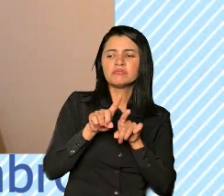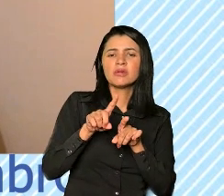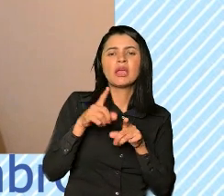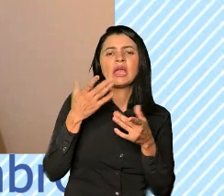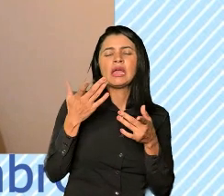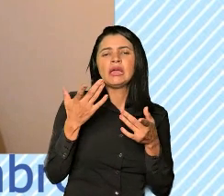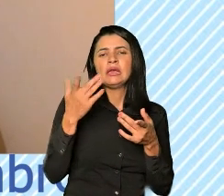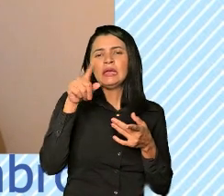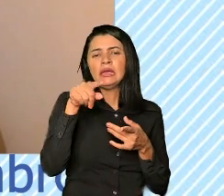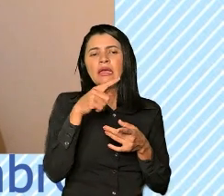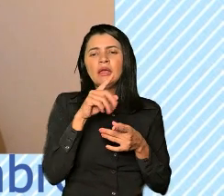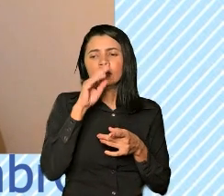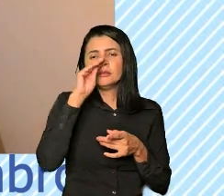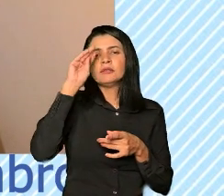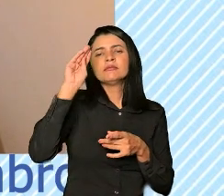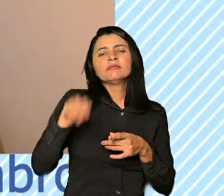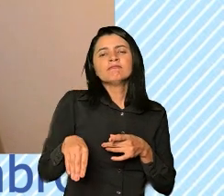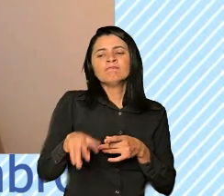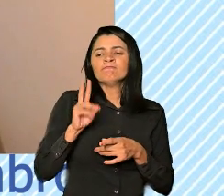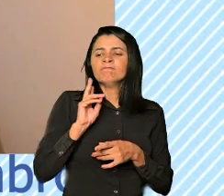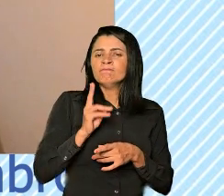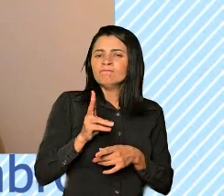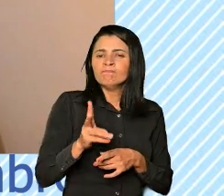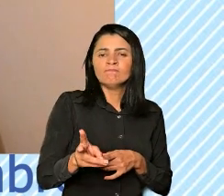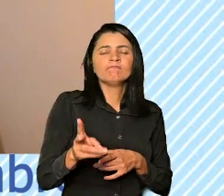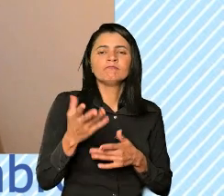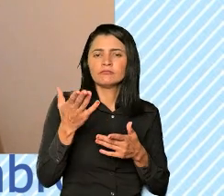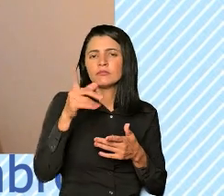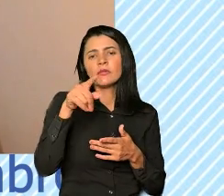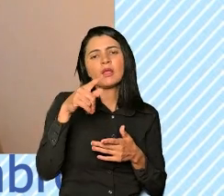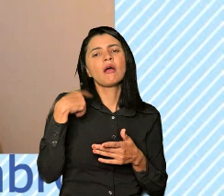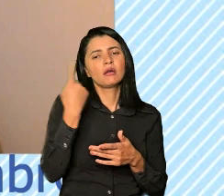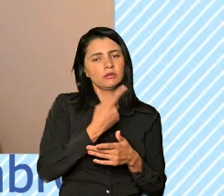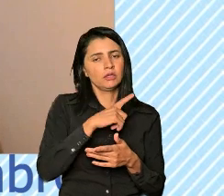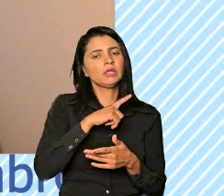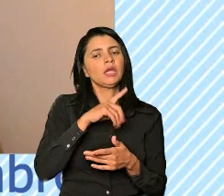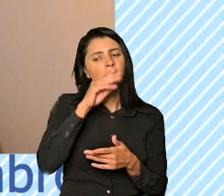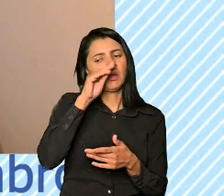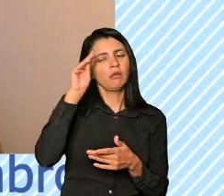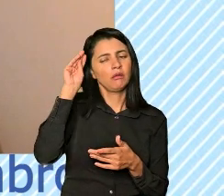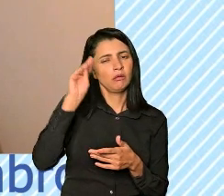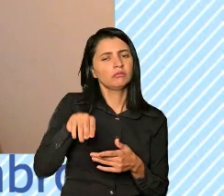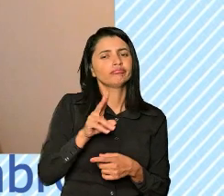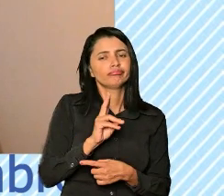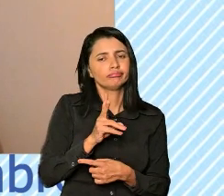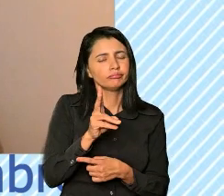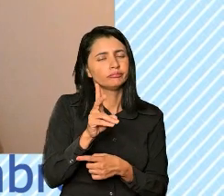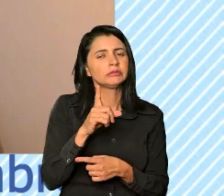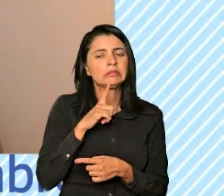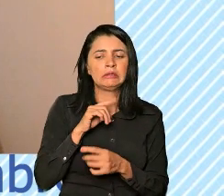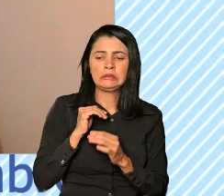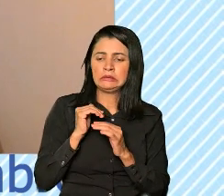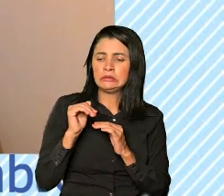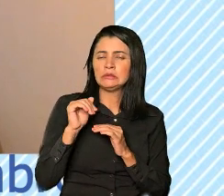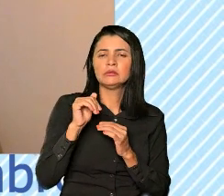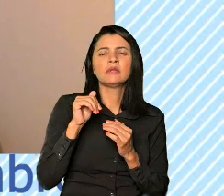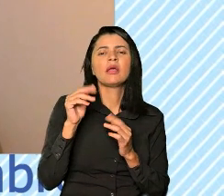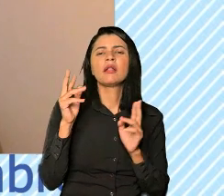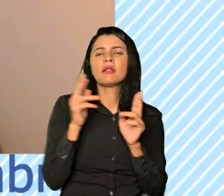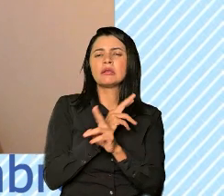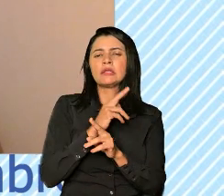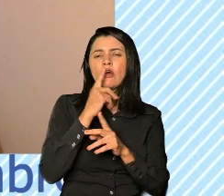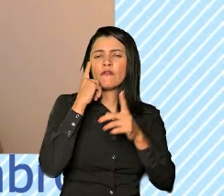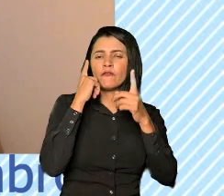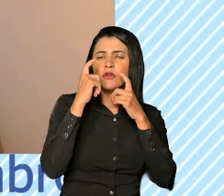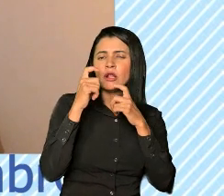e da indiferença permanente, né? Eu acho que a gente ainda tem uma indiferença em relação às